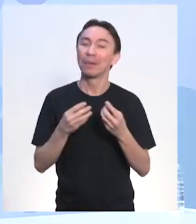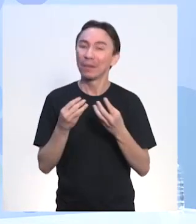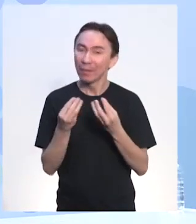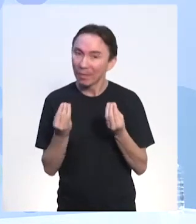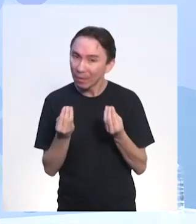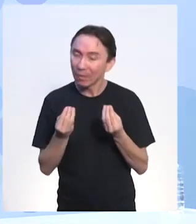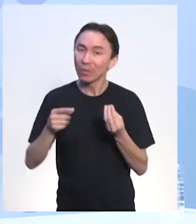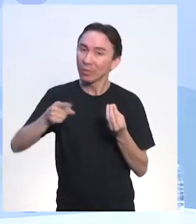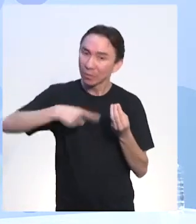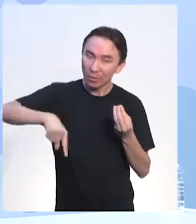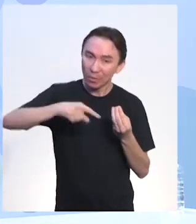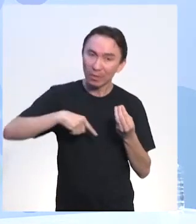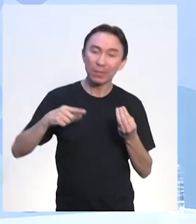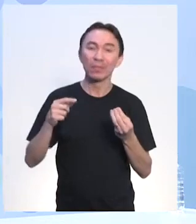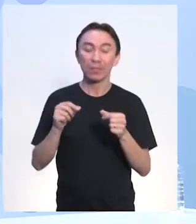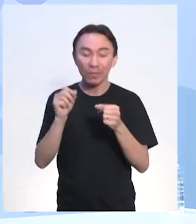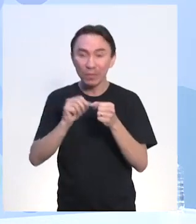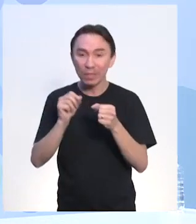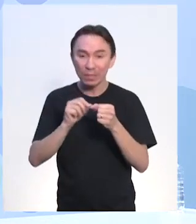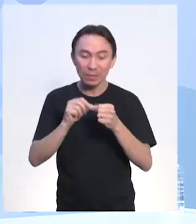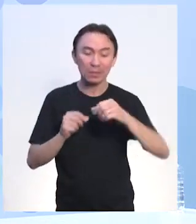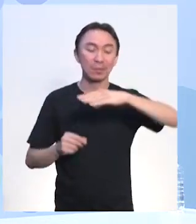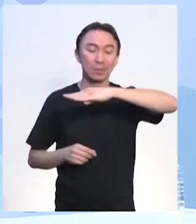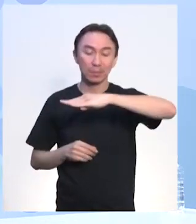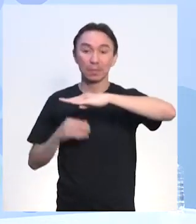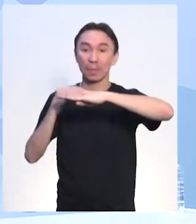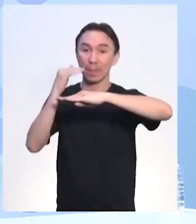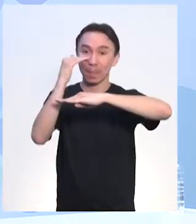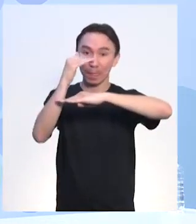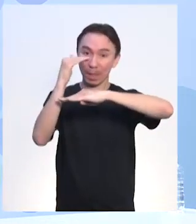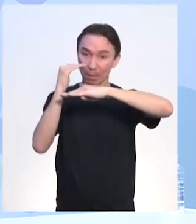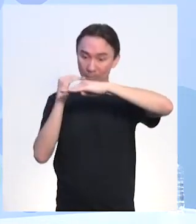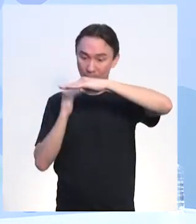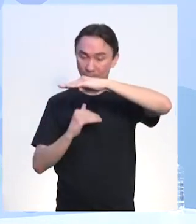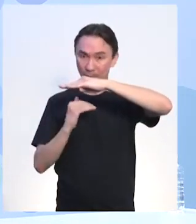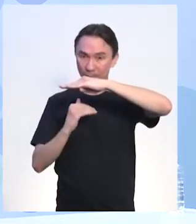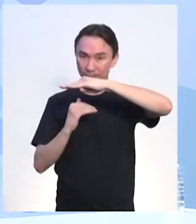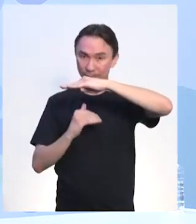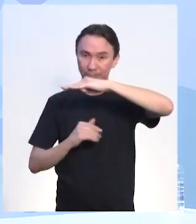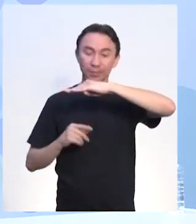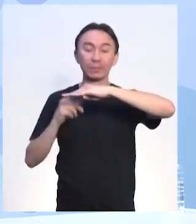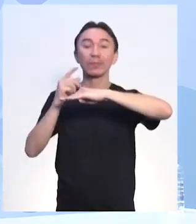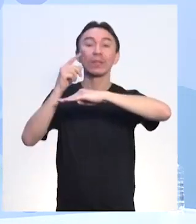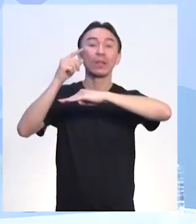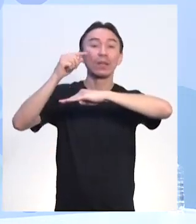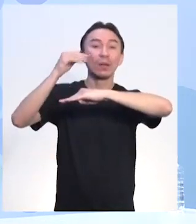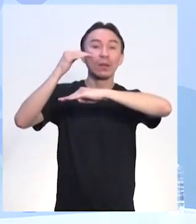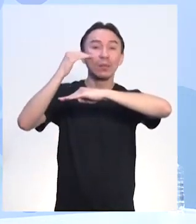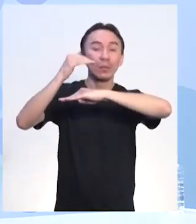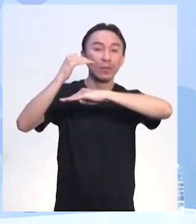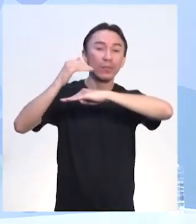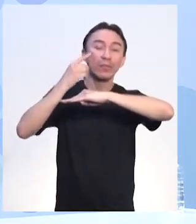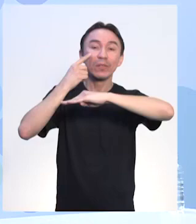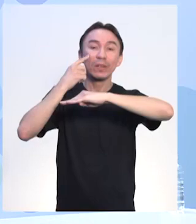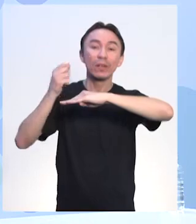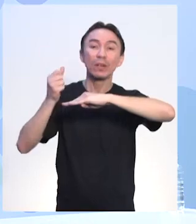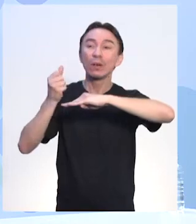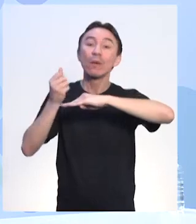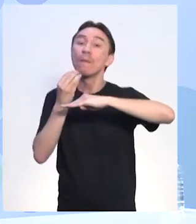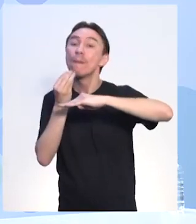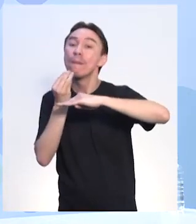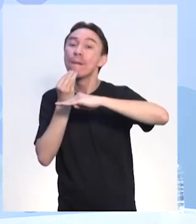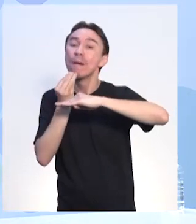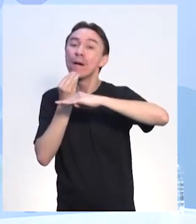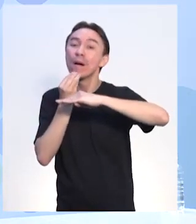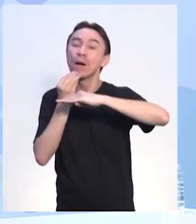uma fração. No numerador, nós vamos desenvolver as possibilidades das 5 letras e